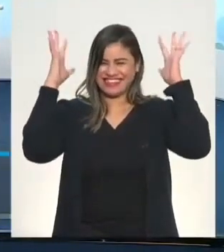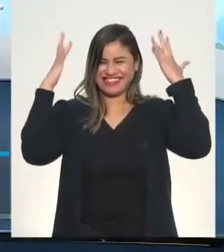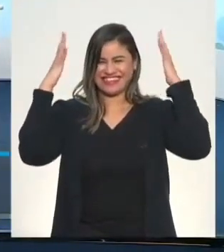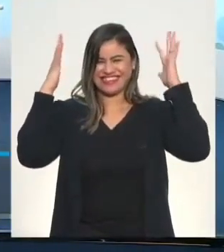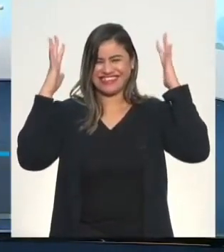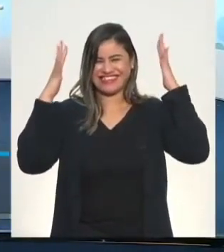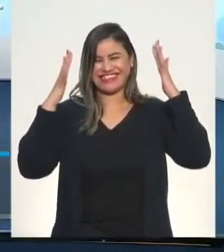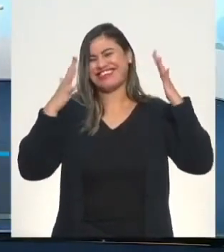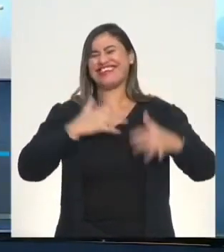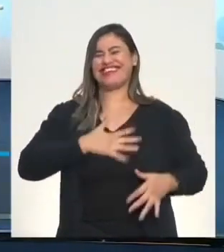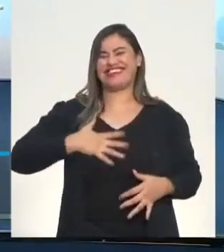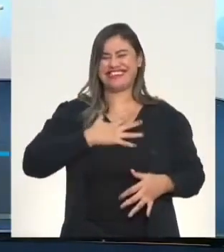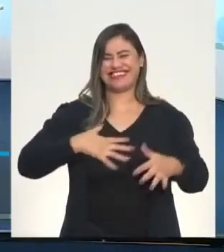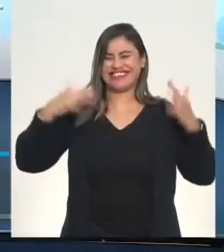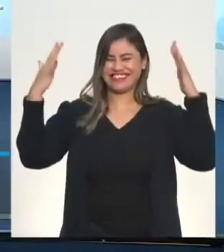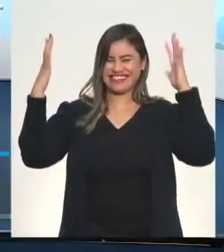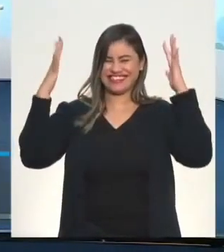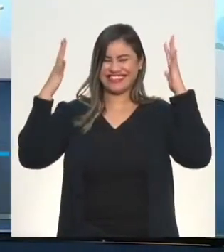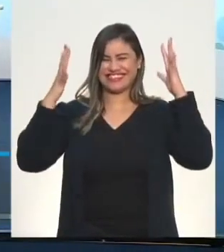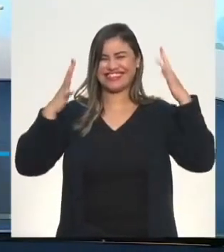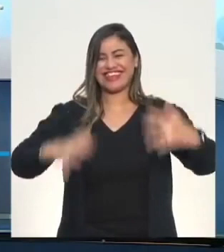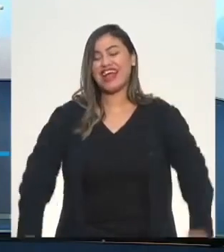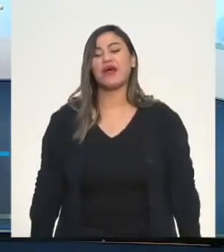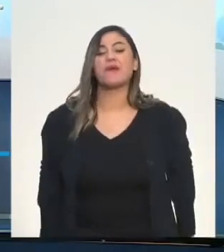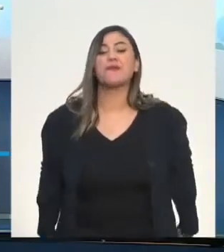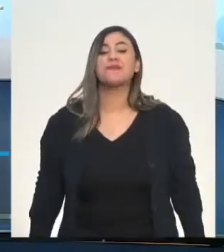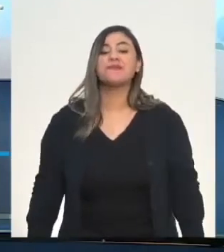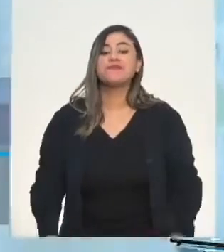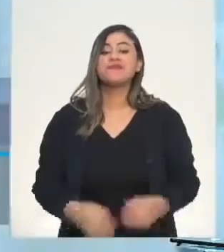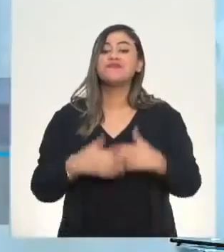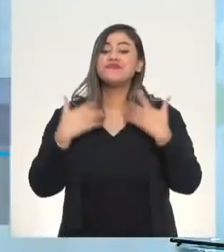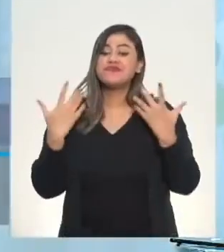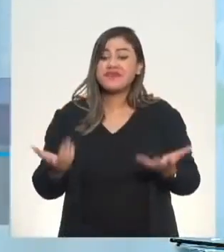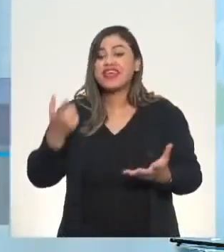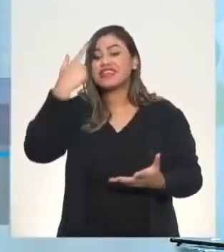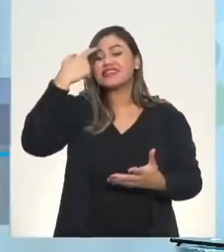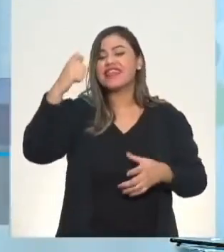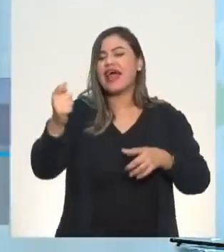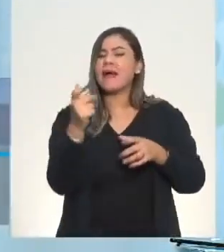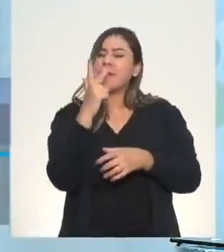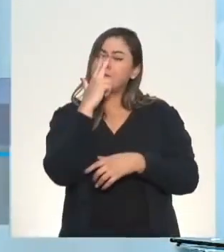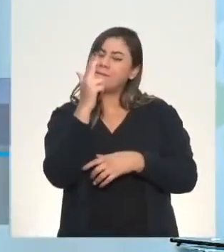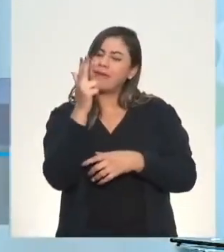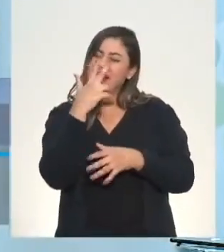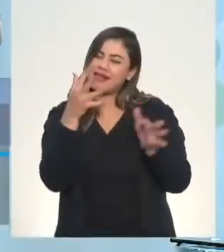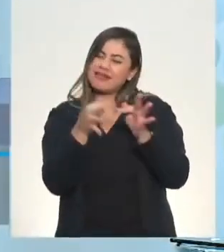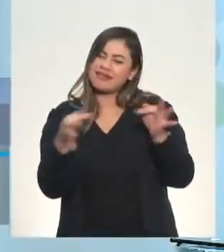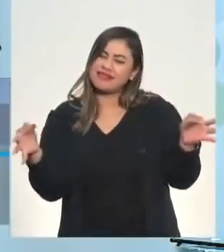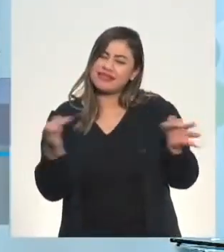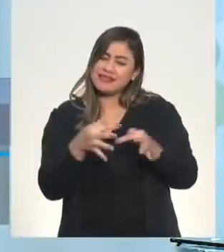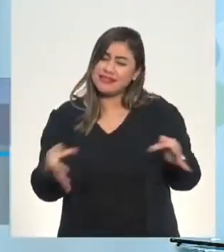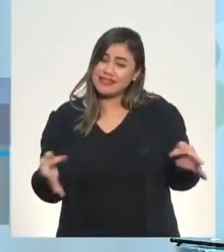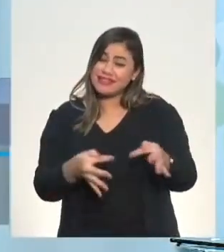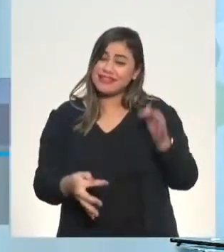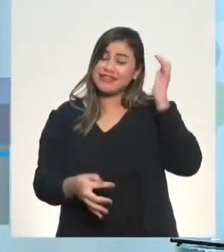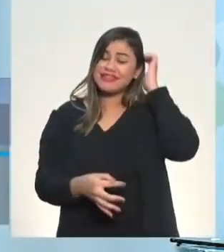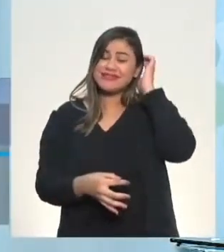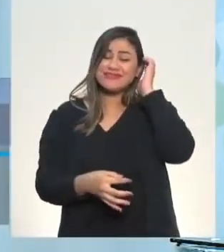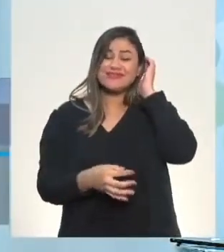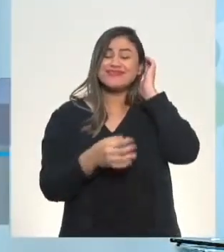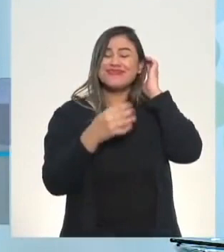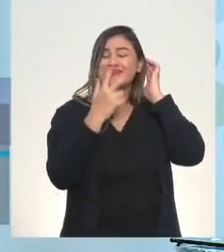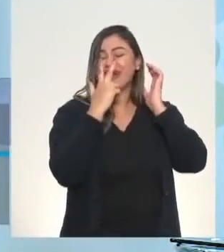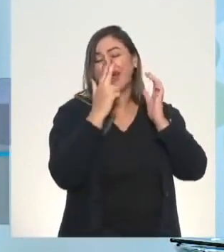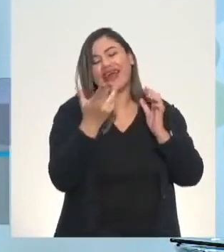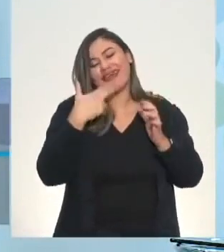legal. Achei muito lindo essa. Legal, né? Então, a ideia parece muito simplória, parece muito infantil, mas